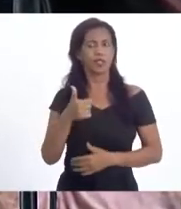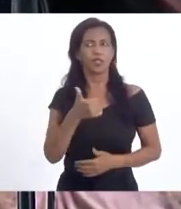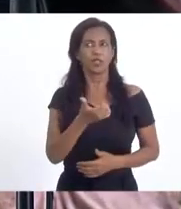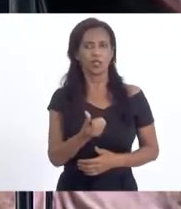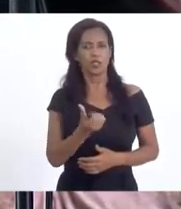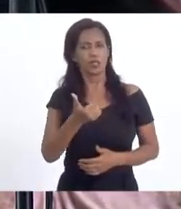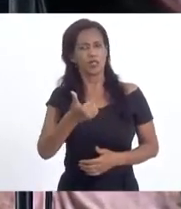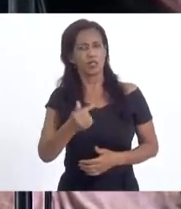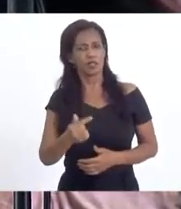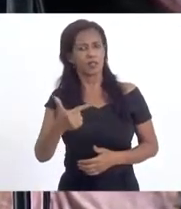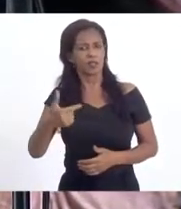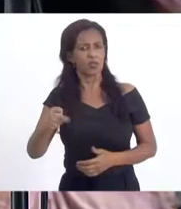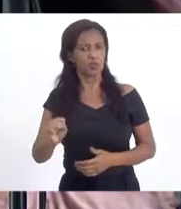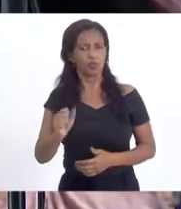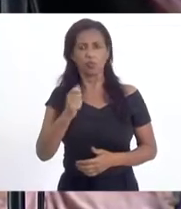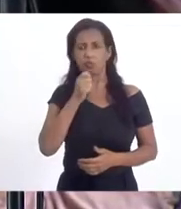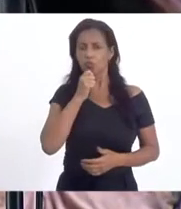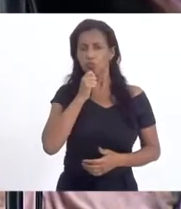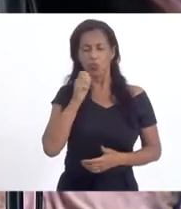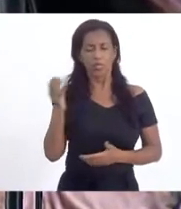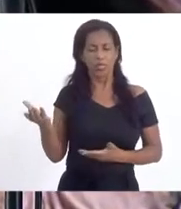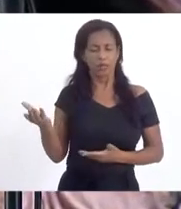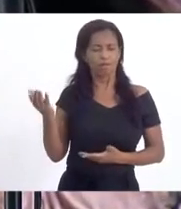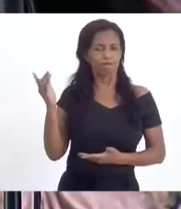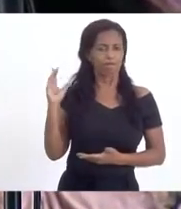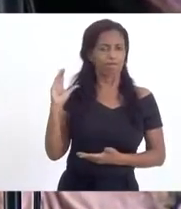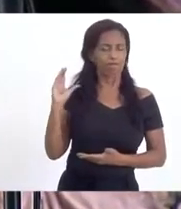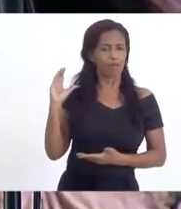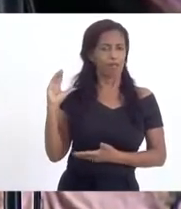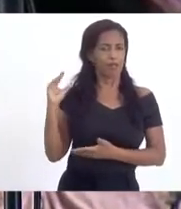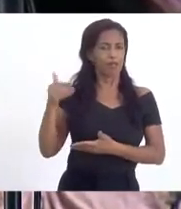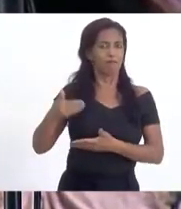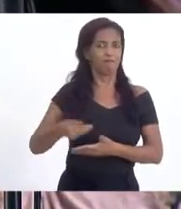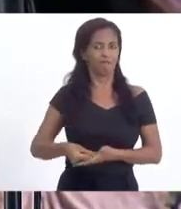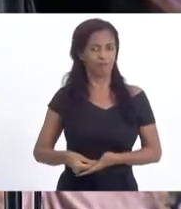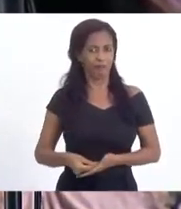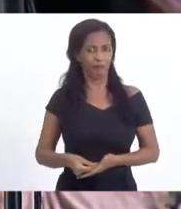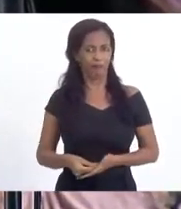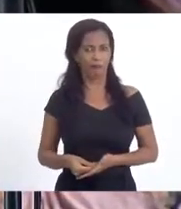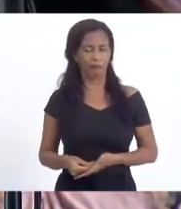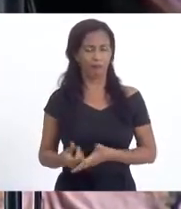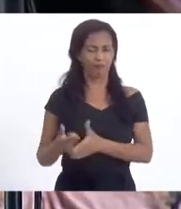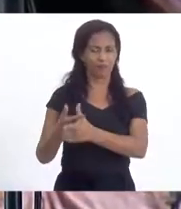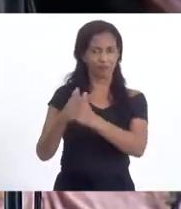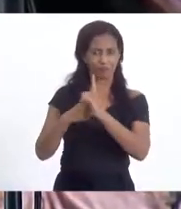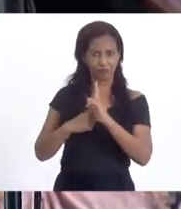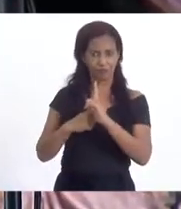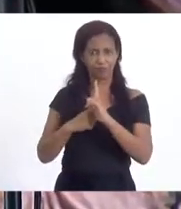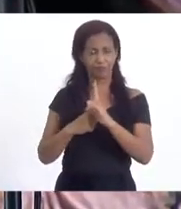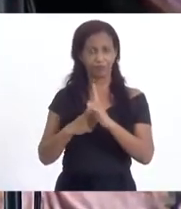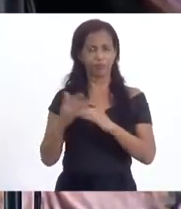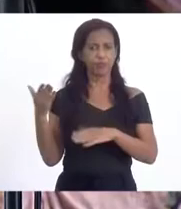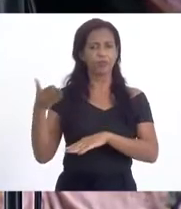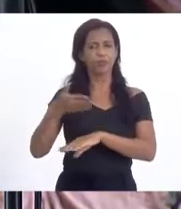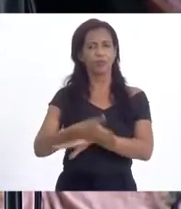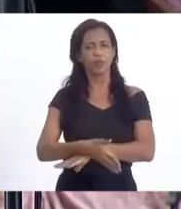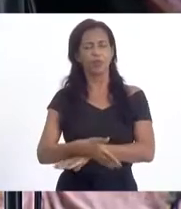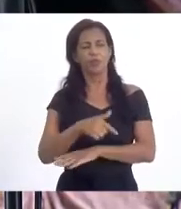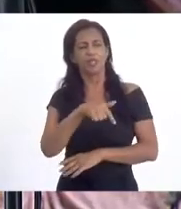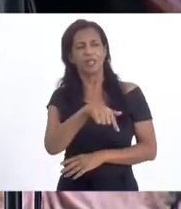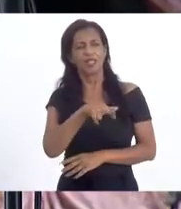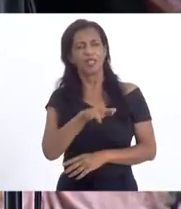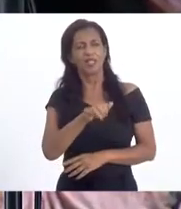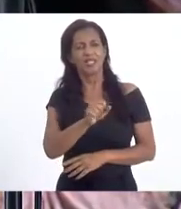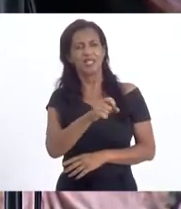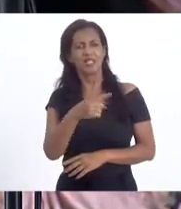18. Não teríamos herdado, prefeito Vladimir, essa dívida que herdamos quando eu entrei em Kissamã em